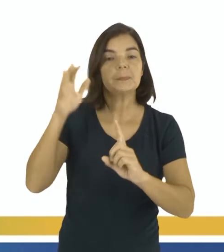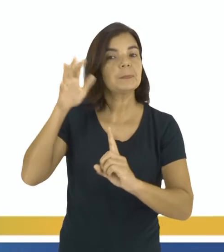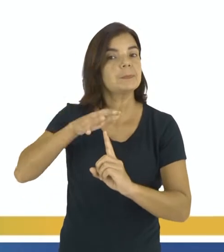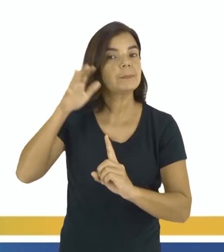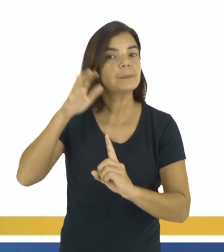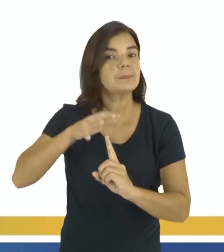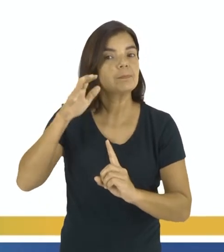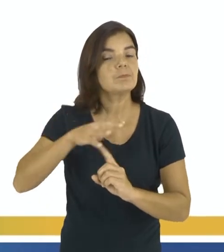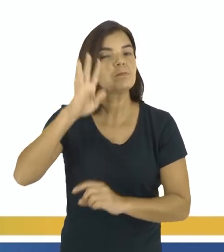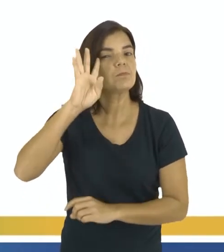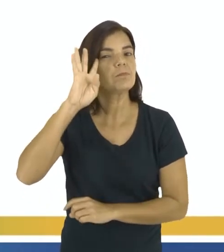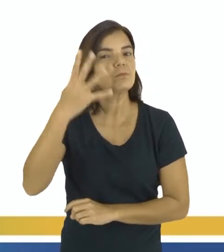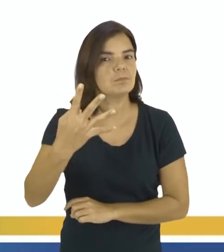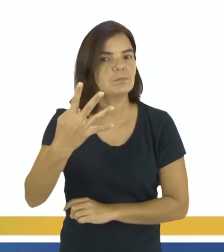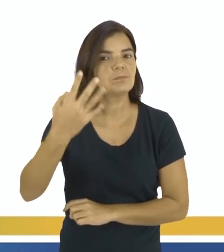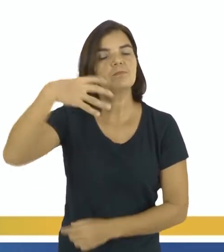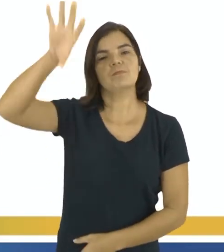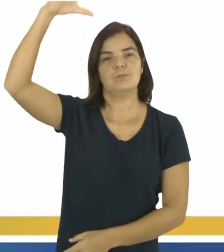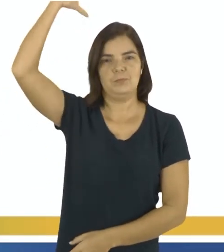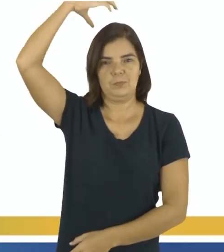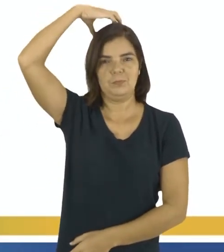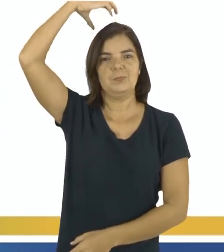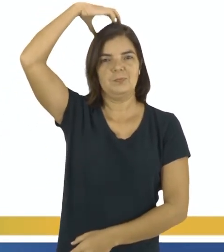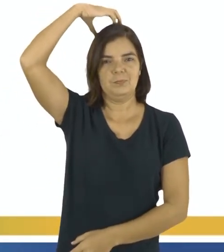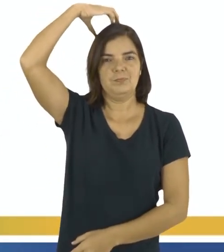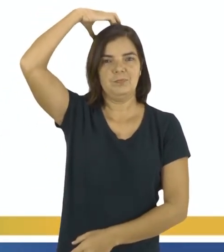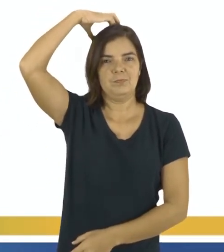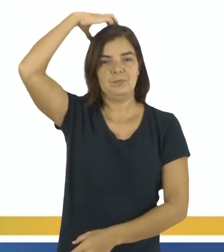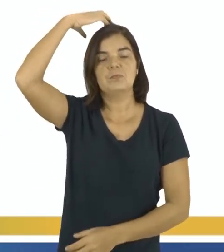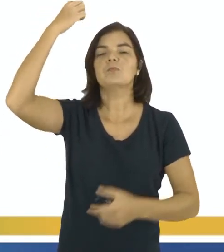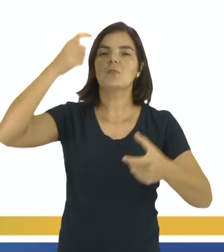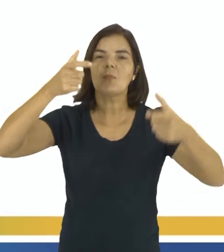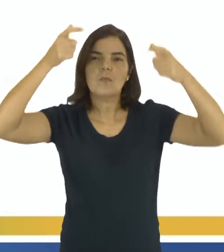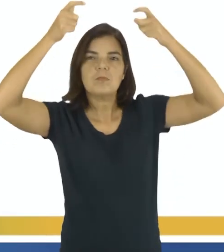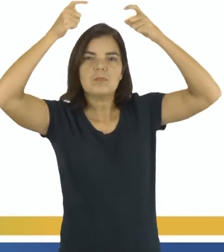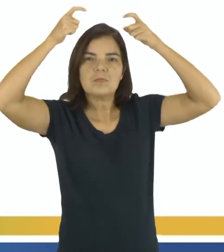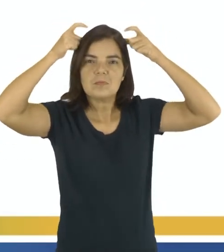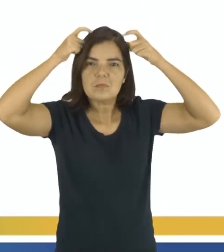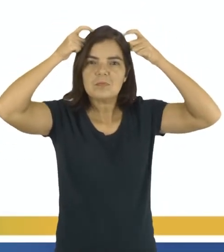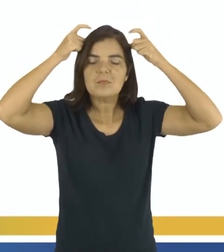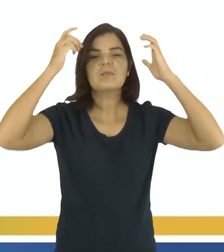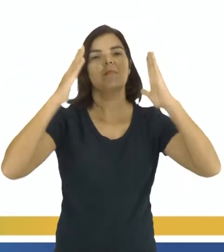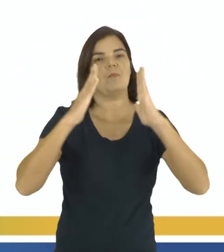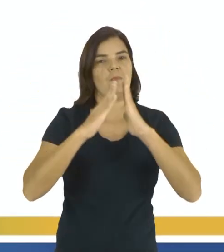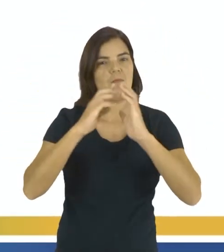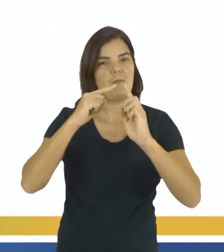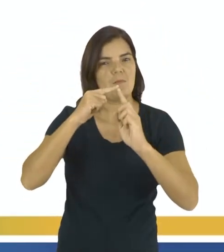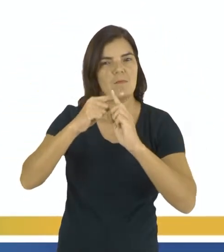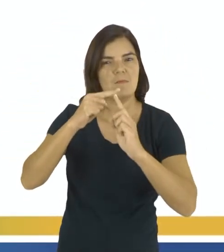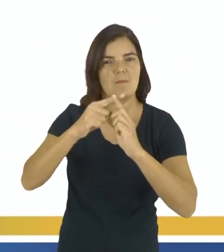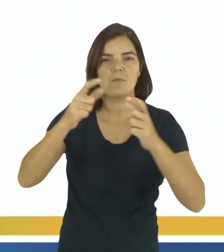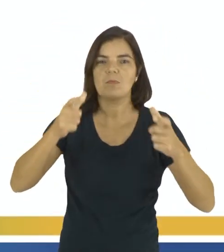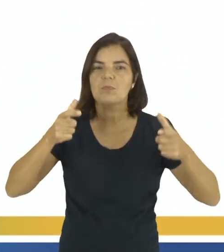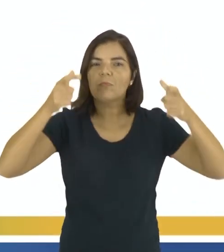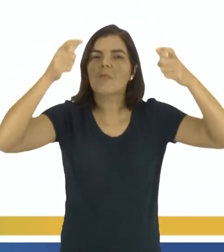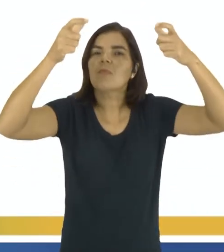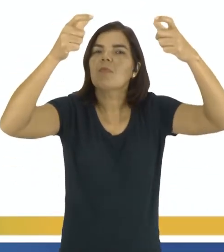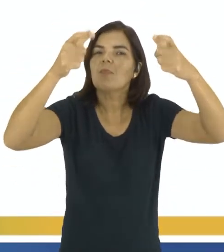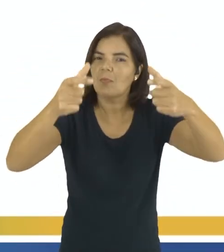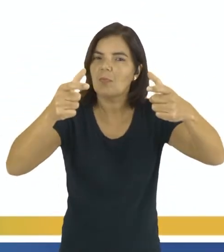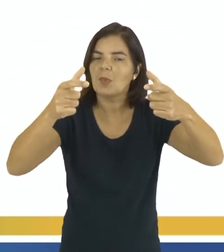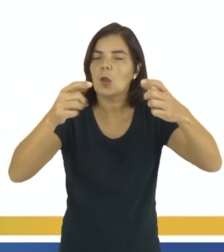influenciava nas decisões dos reis, né? Na coroação, a igreja estava lá, né, coroando os reis, todo